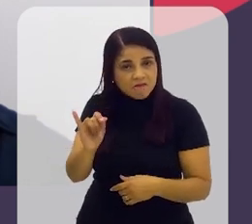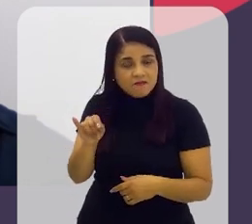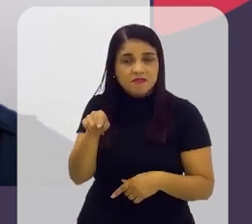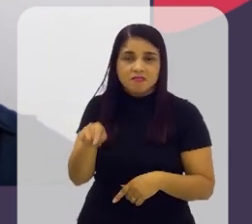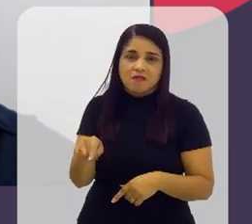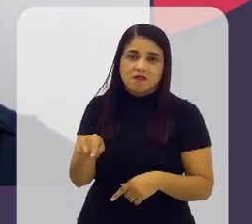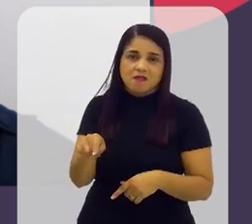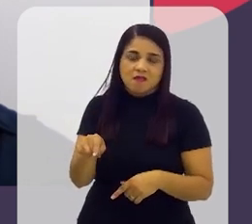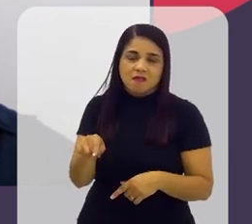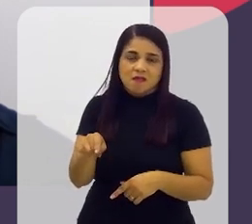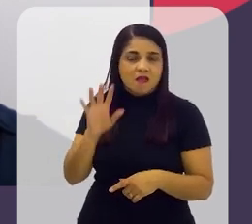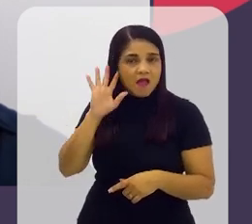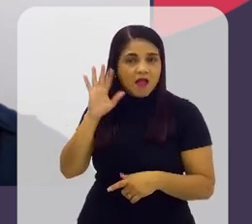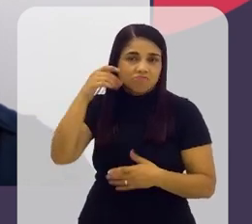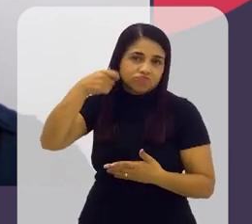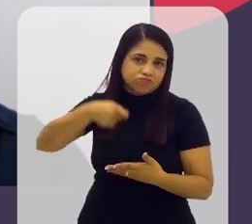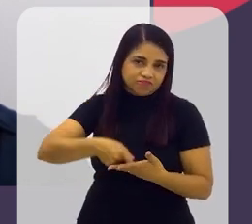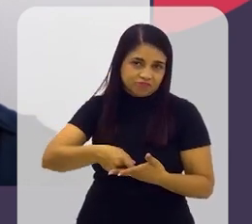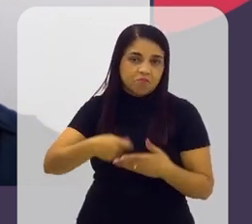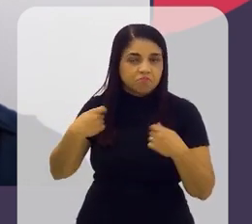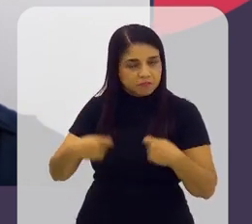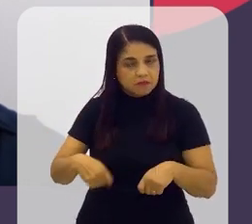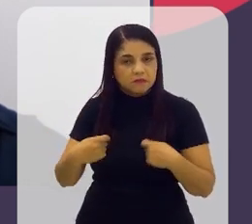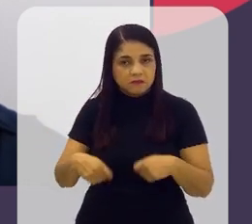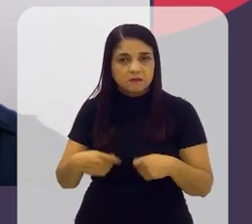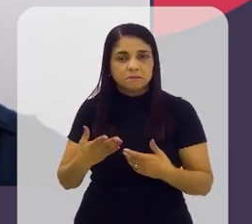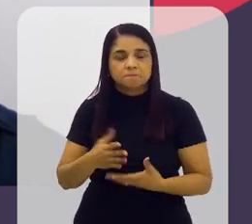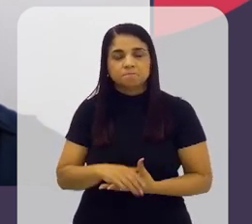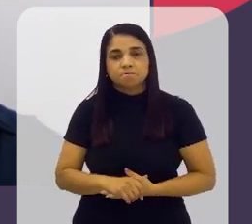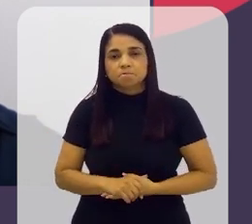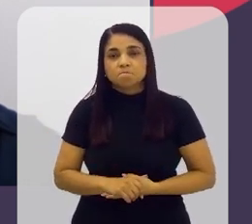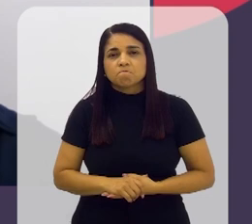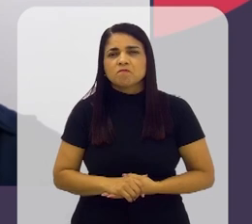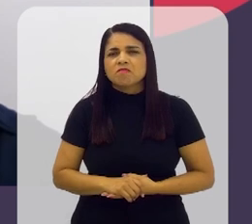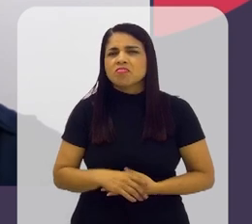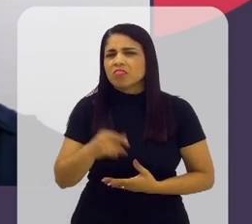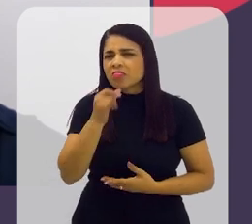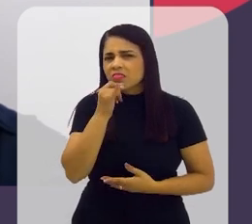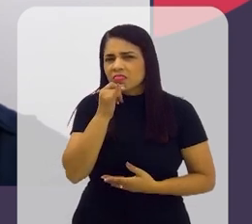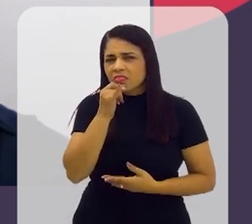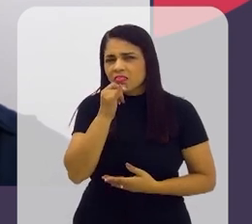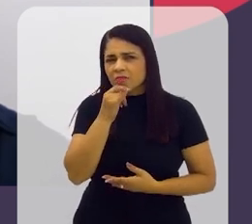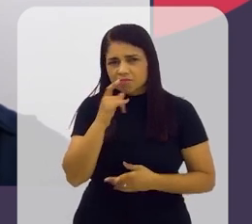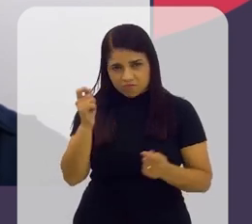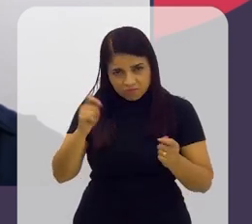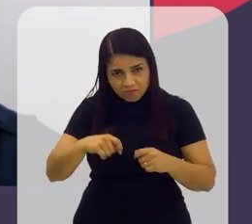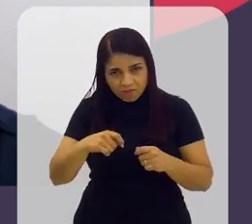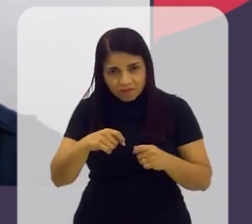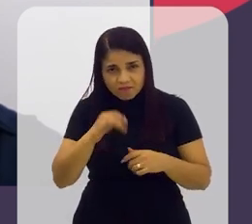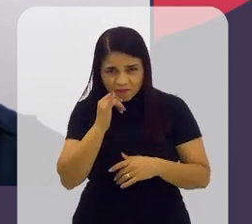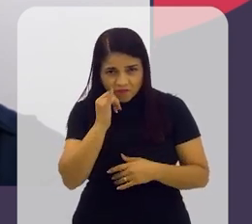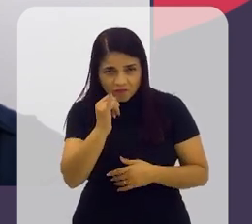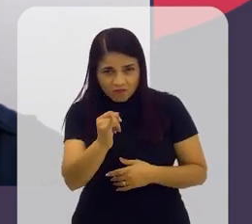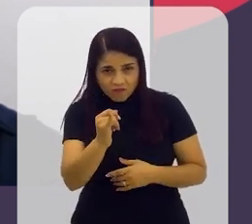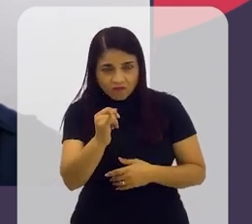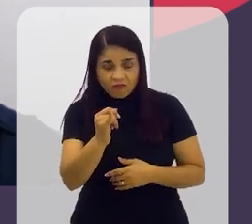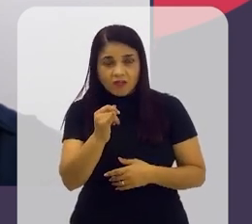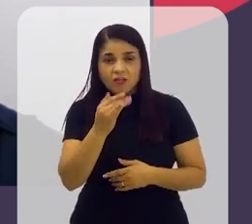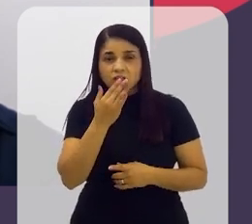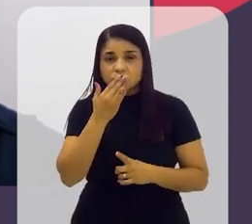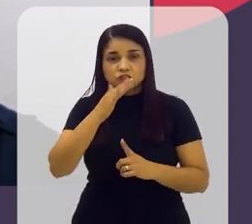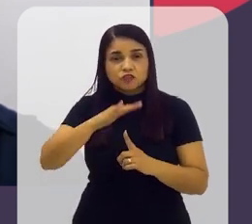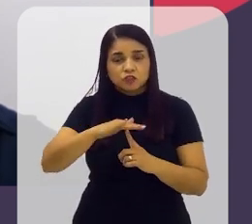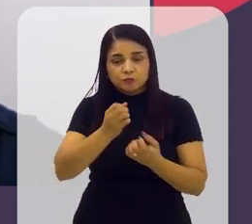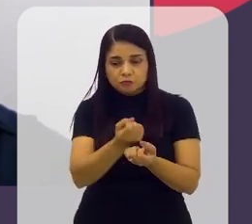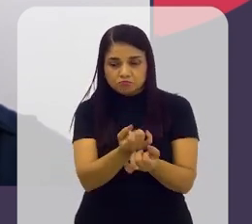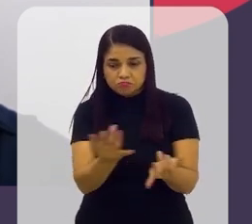evitar, né, as consequências maiores dessa perda. Você tem alguns exemplos assim que você pode citar? de espécies Então, que poderiam